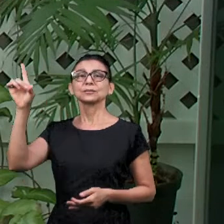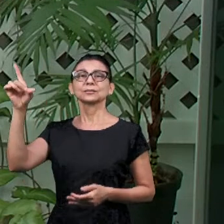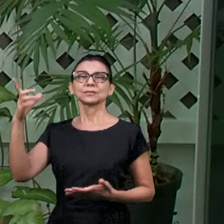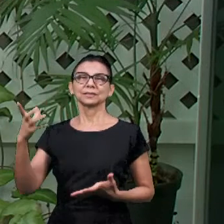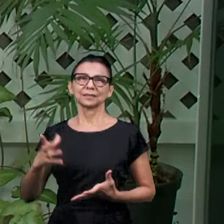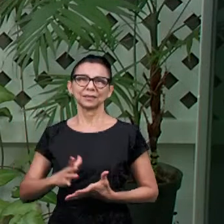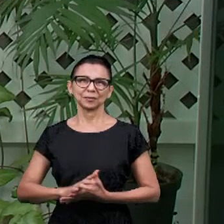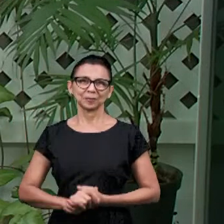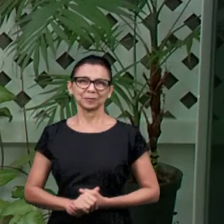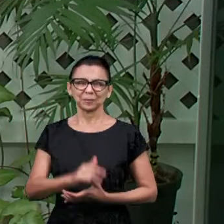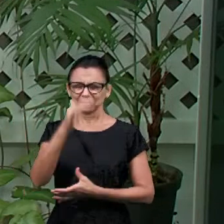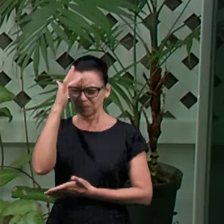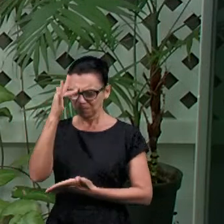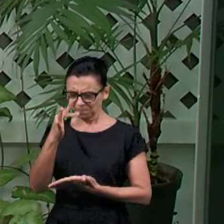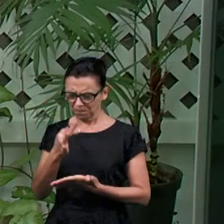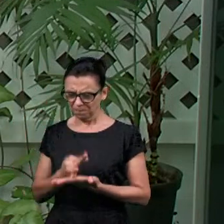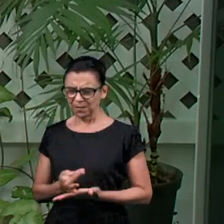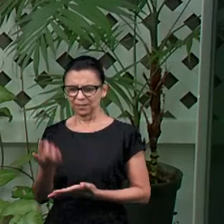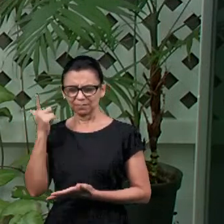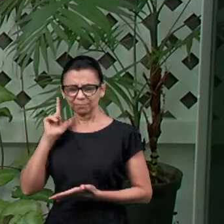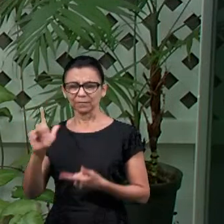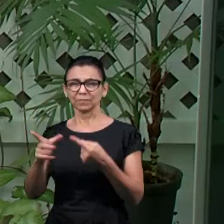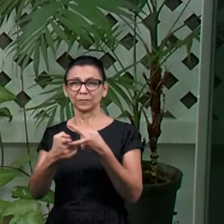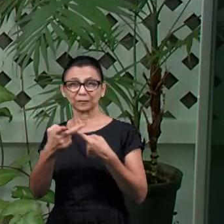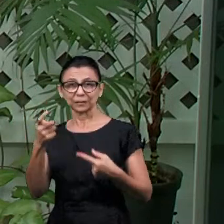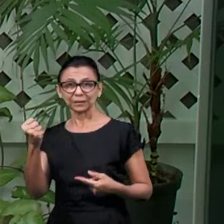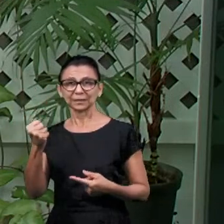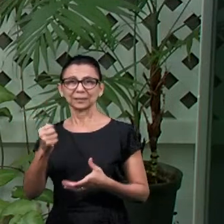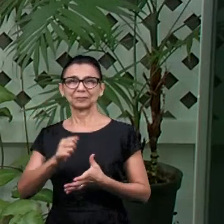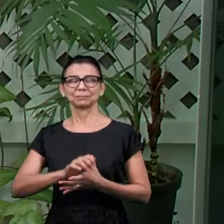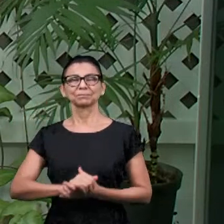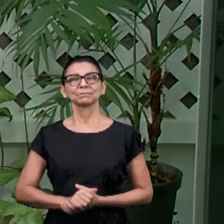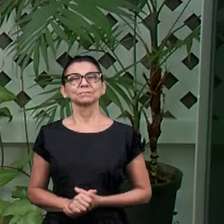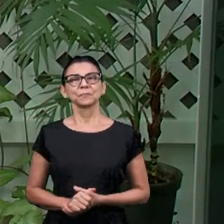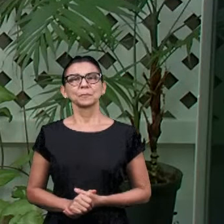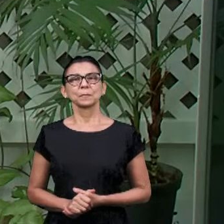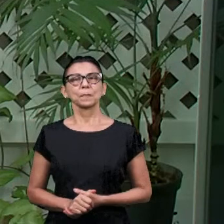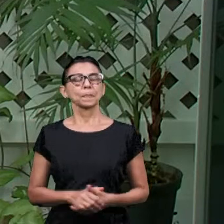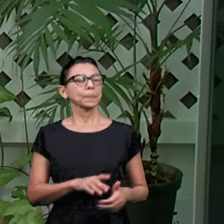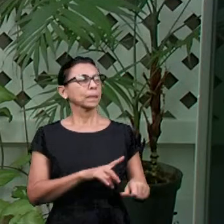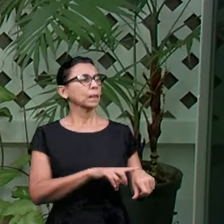é esse para a vida da igreja. Qual é o nosso tempo?